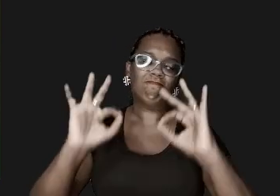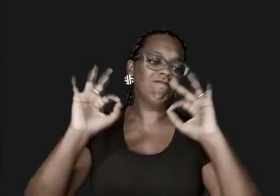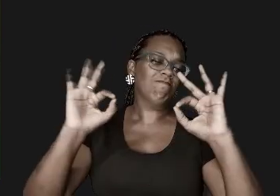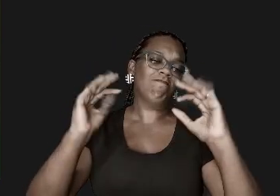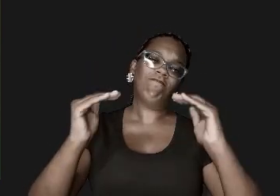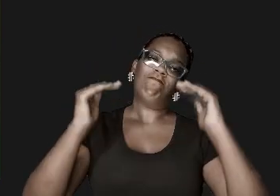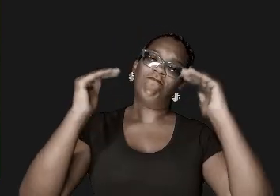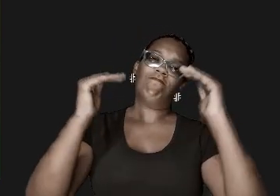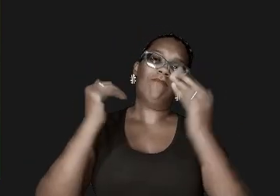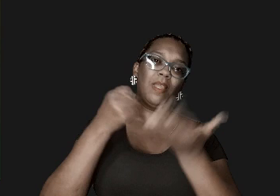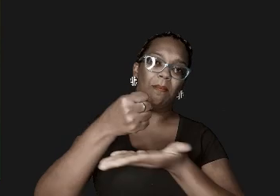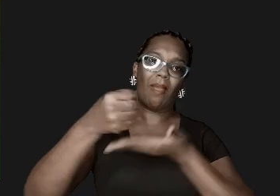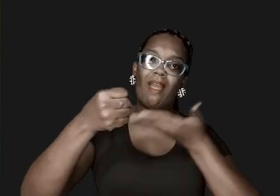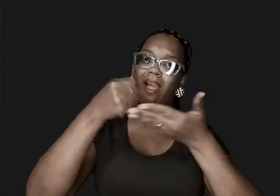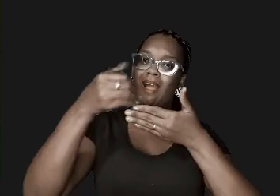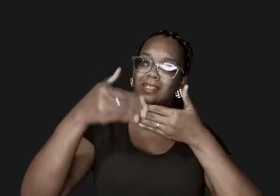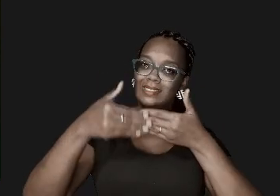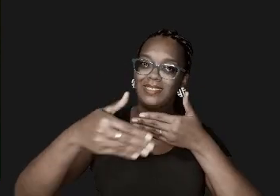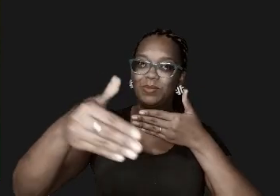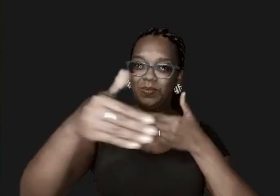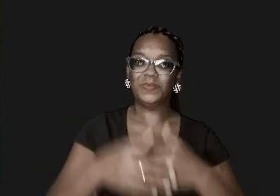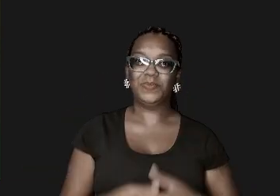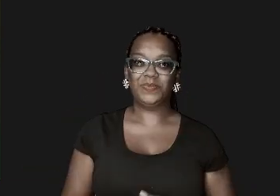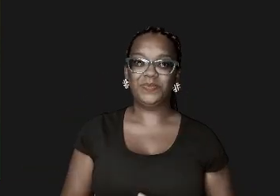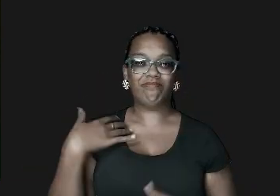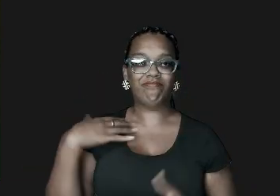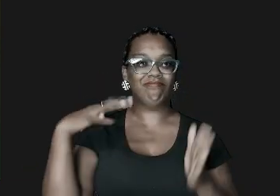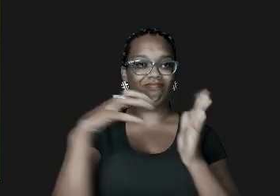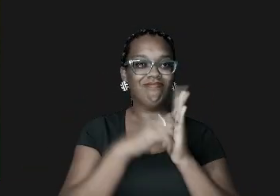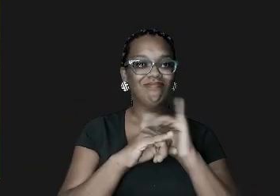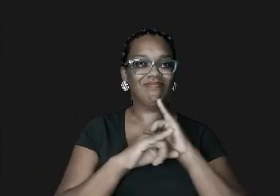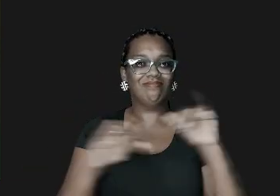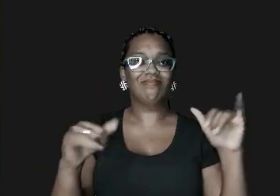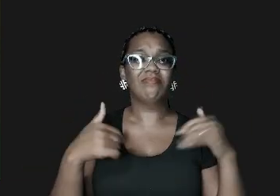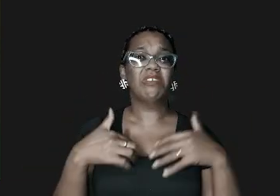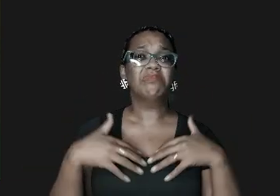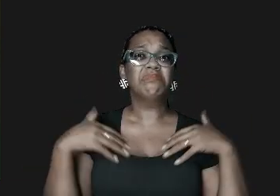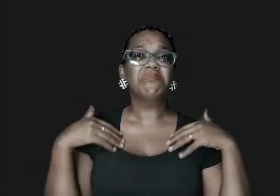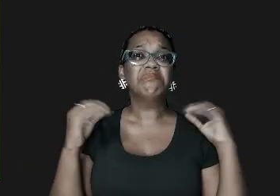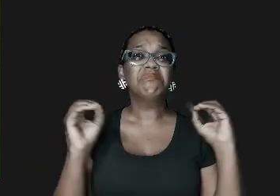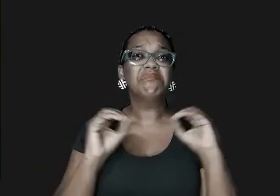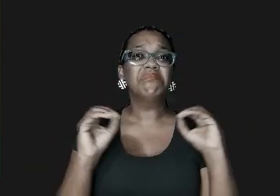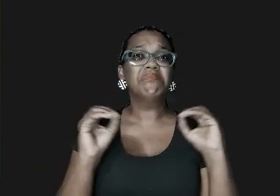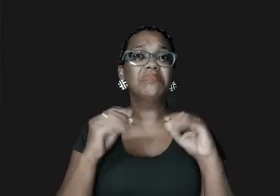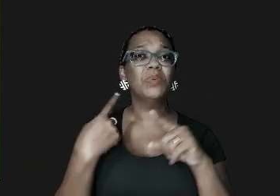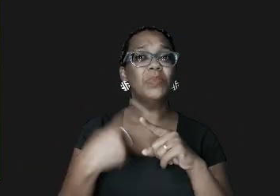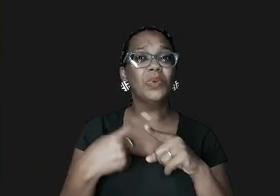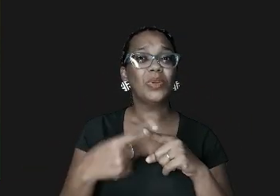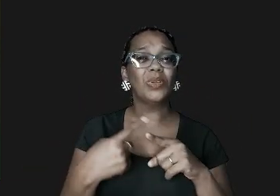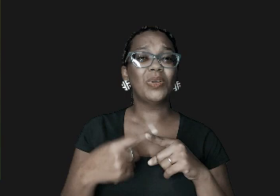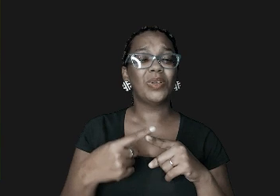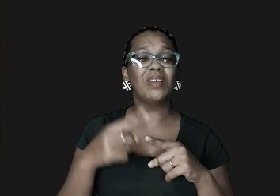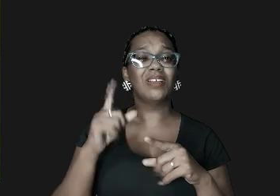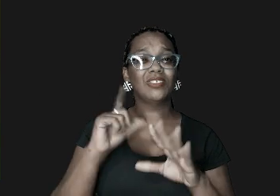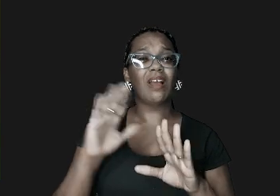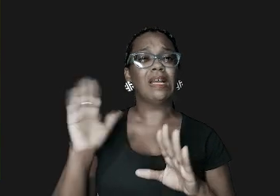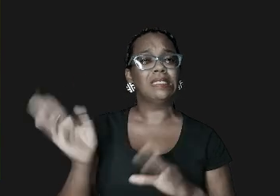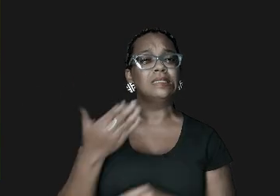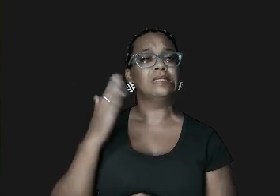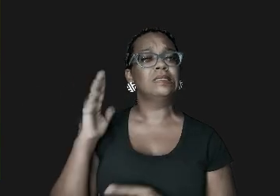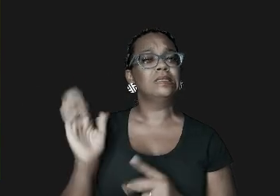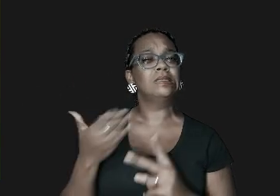voto fenomenal que serviu de base ali para frente tem que fazer o registro sem qualquer demagogia